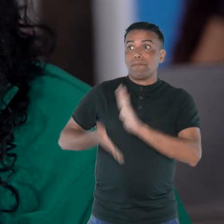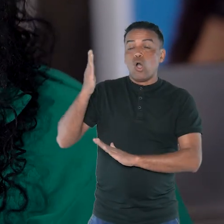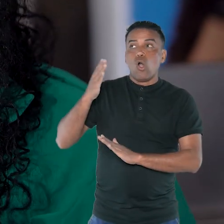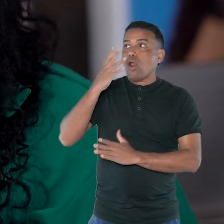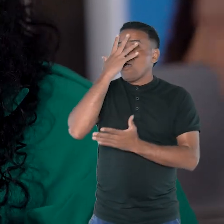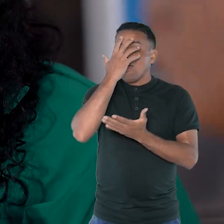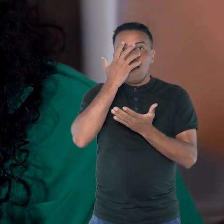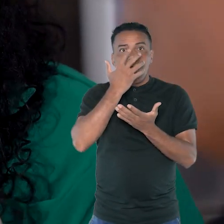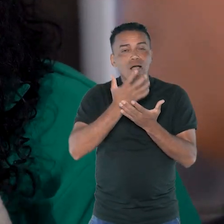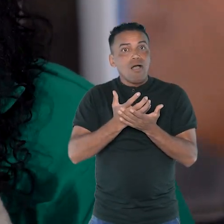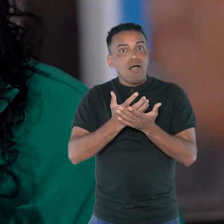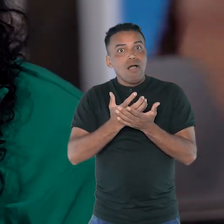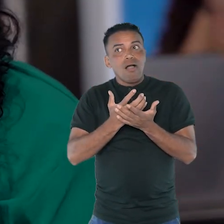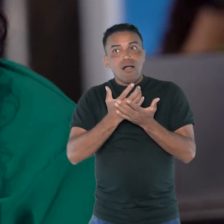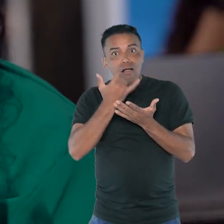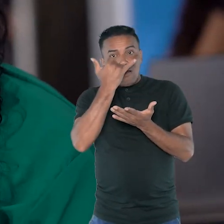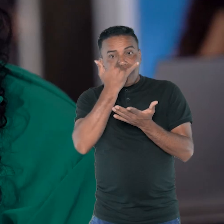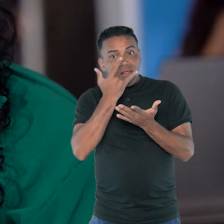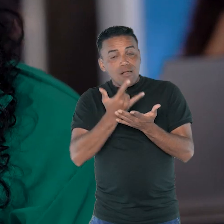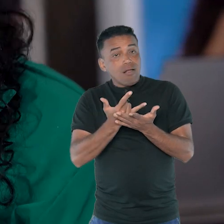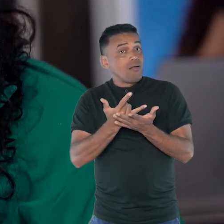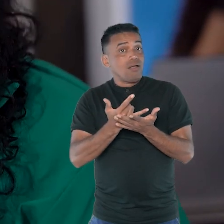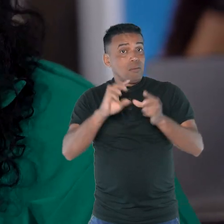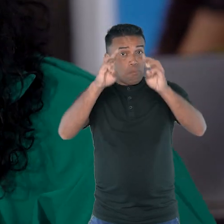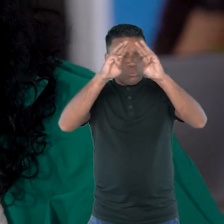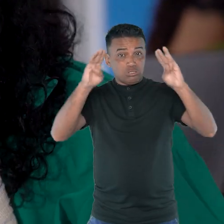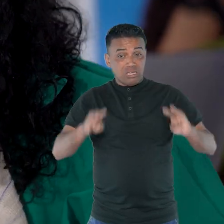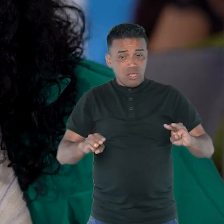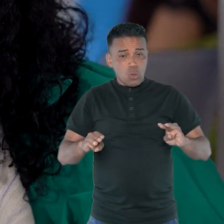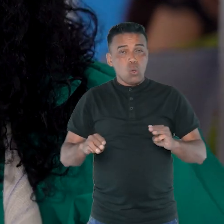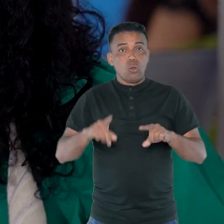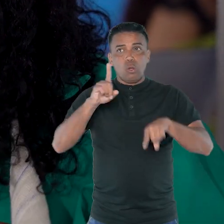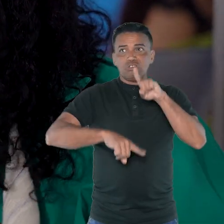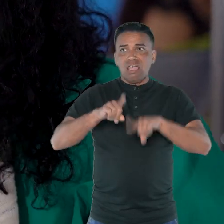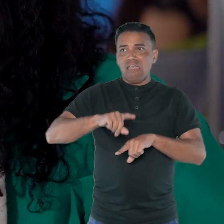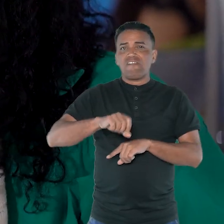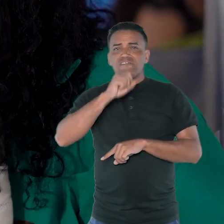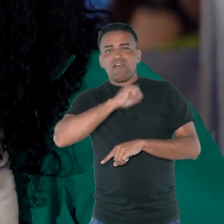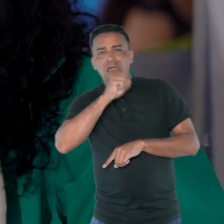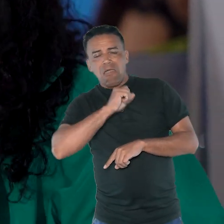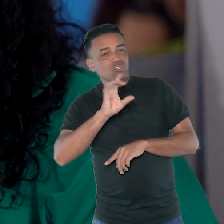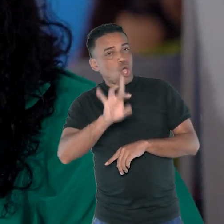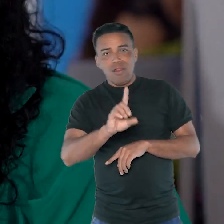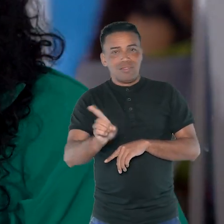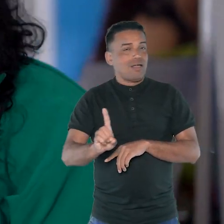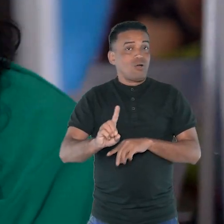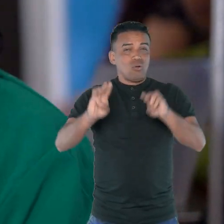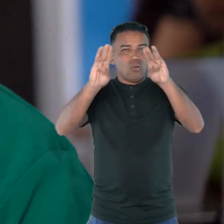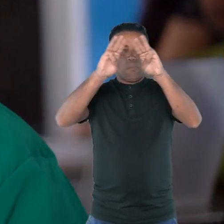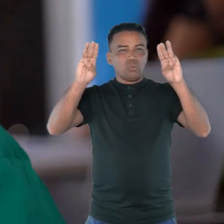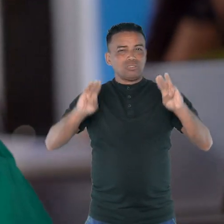não vem mais o museu como aquele lugar de coisas antigas. Já vê o museu com aquele, sabe, com mais amor, com